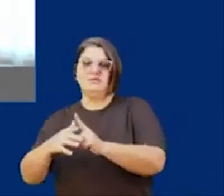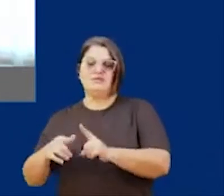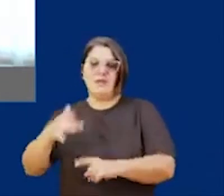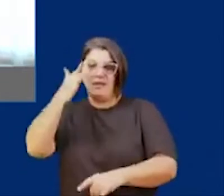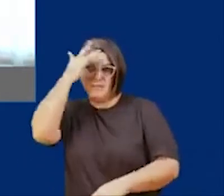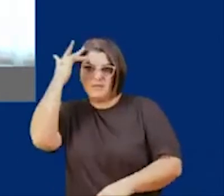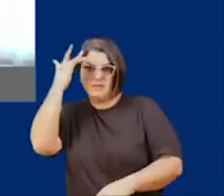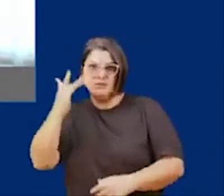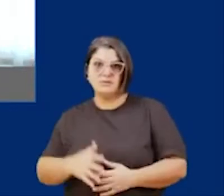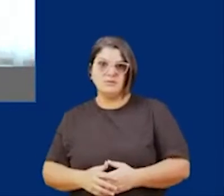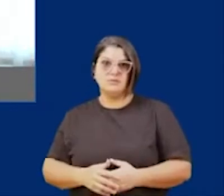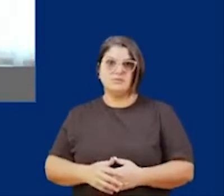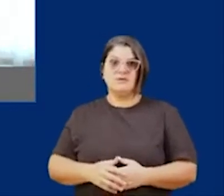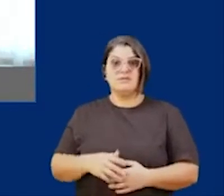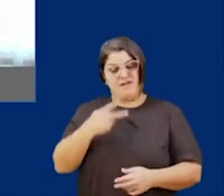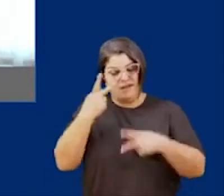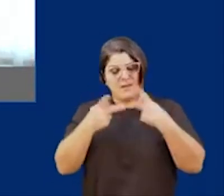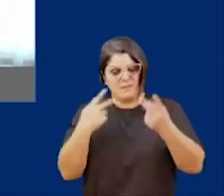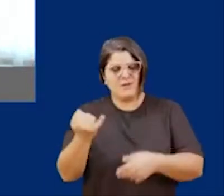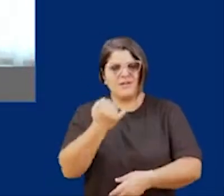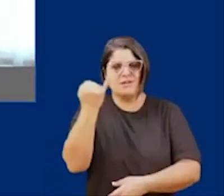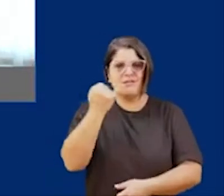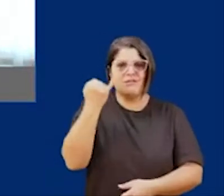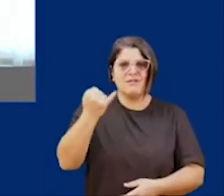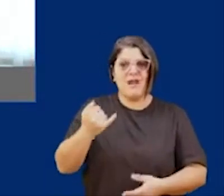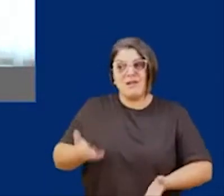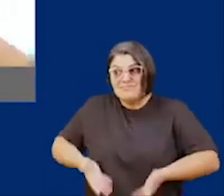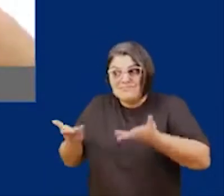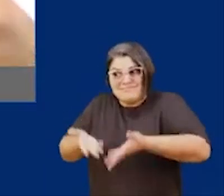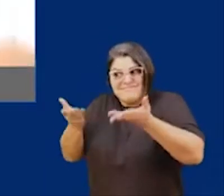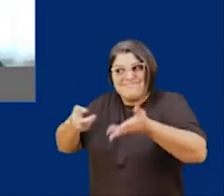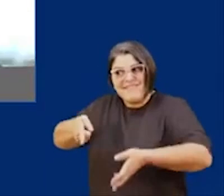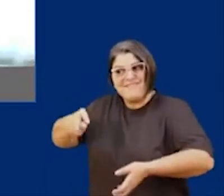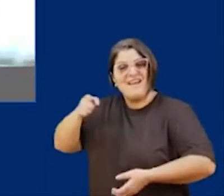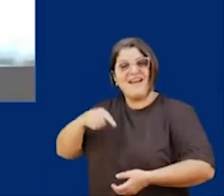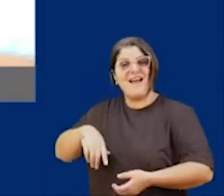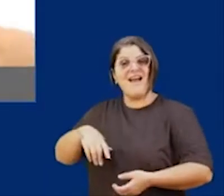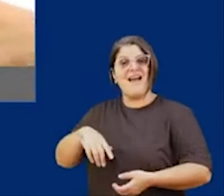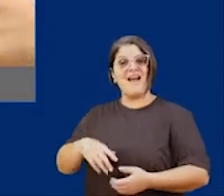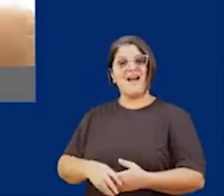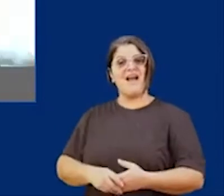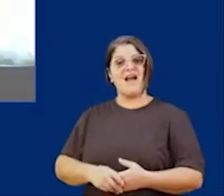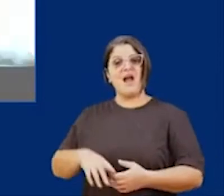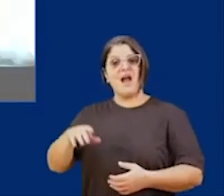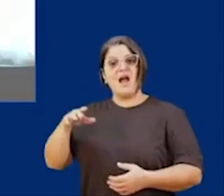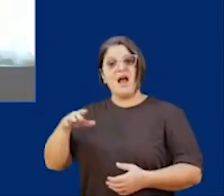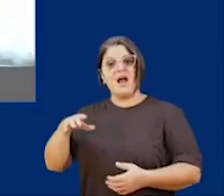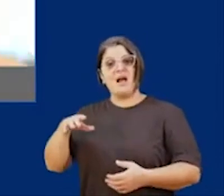falar e valorizar, né? Porque isso é muito encorajador, no sentido de que se a gente vai levando mais